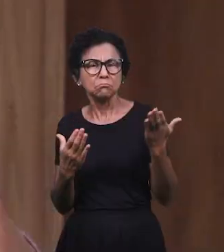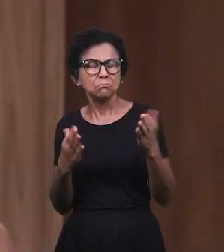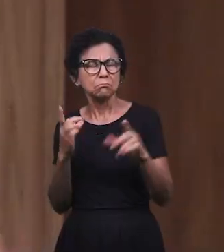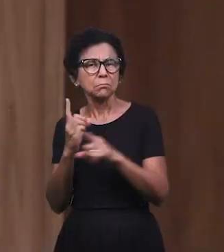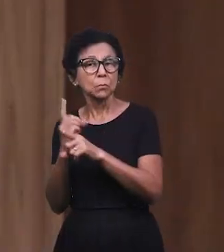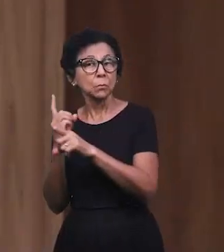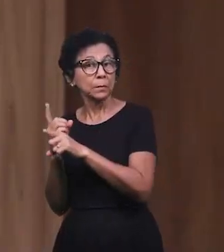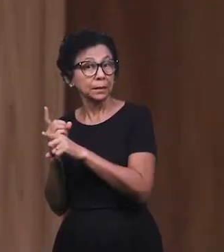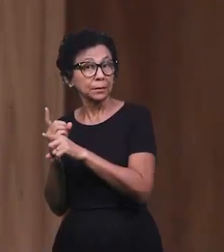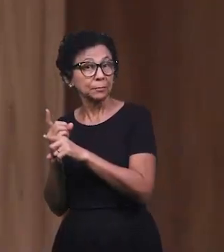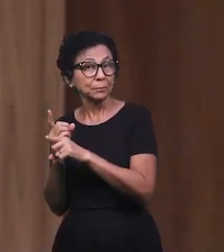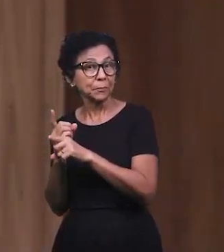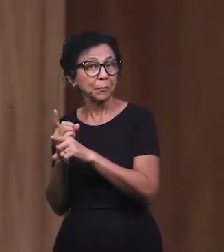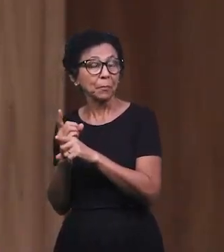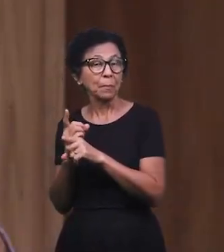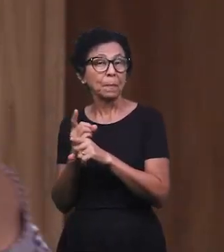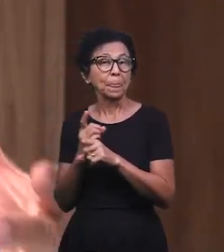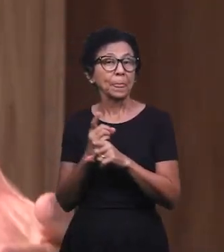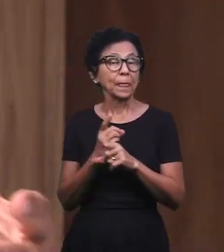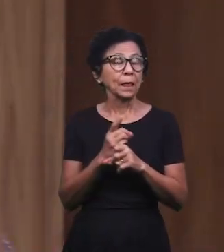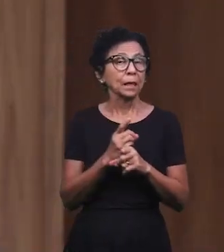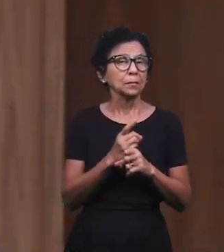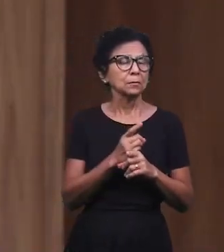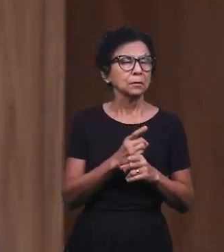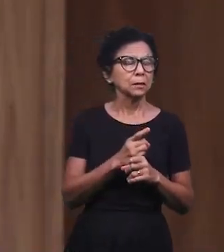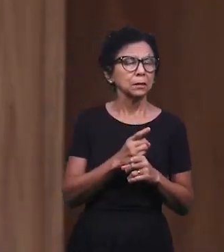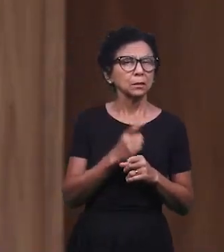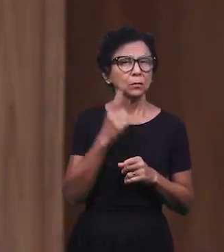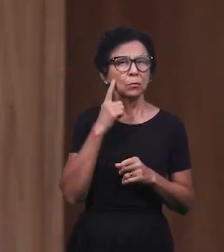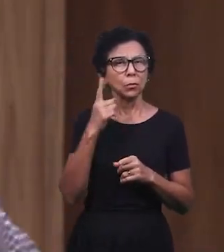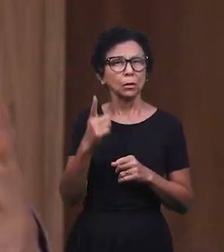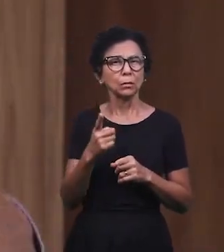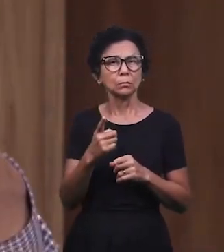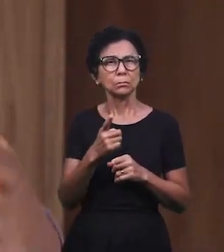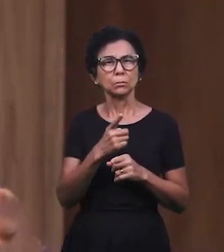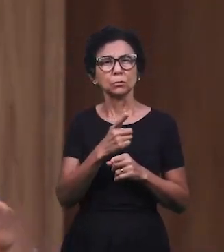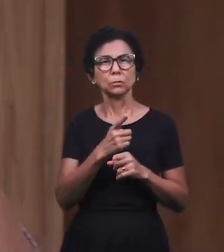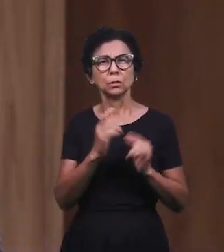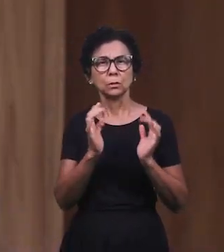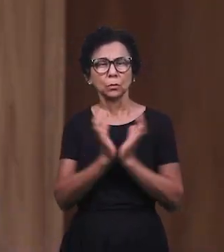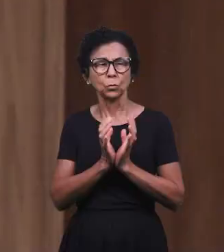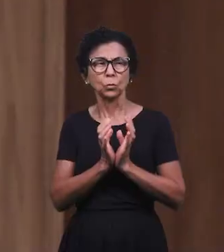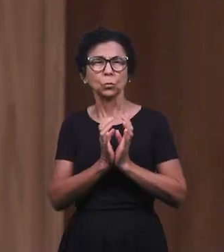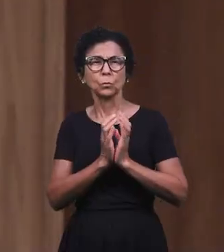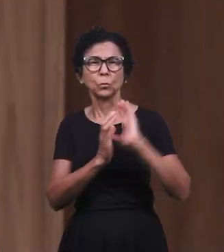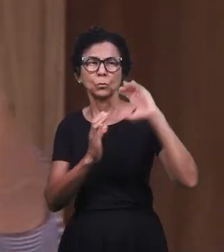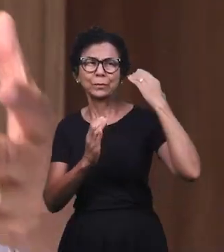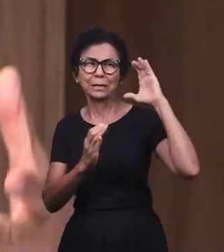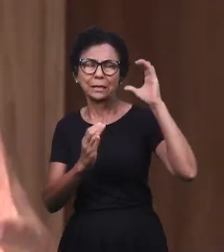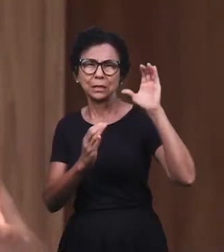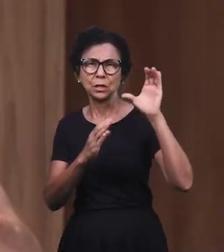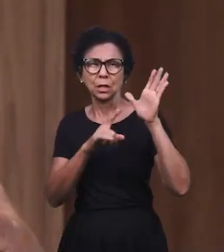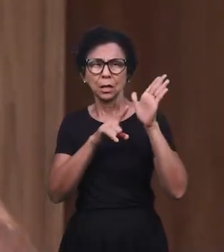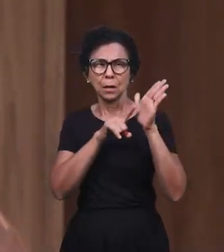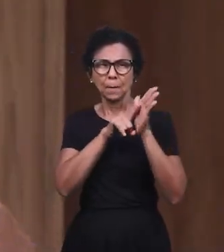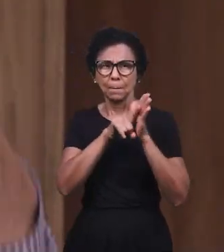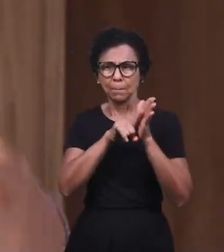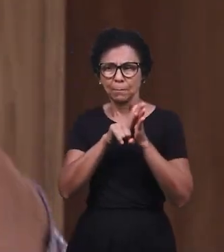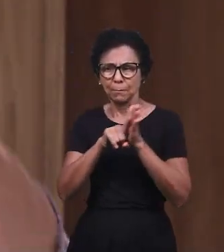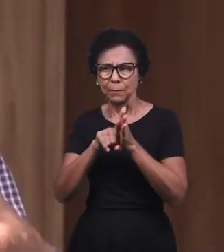um deles, quando eles se depararam com a extrema complexidade do